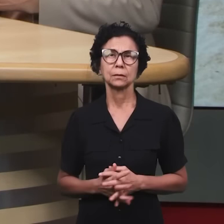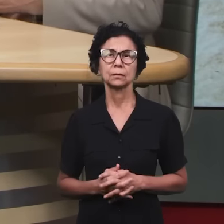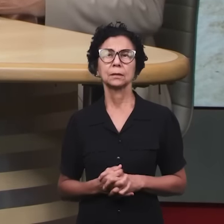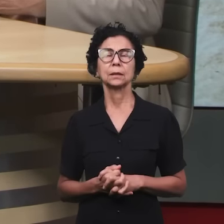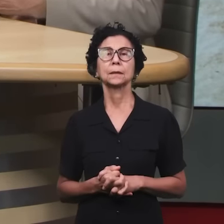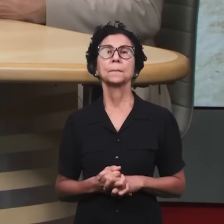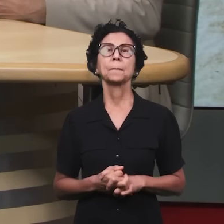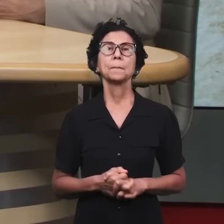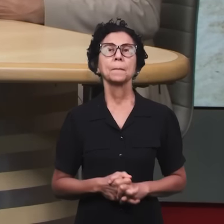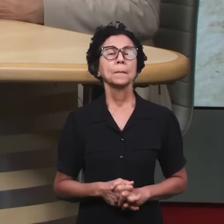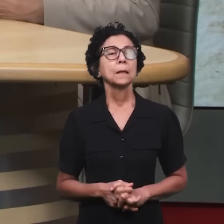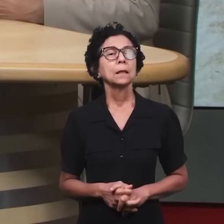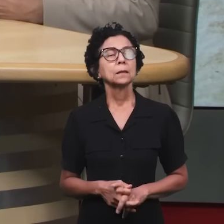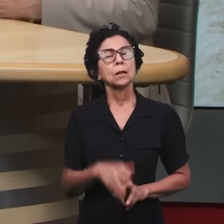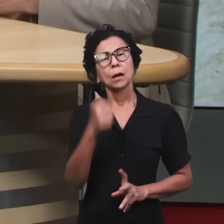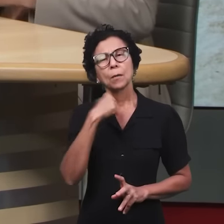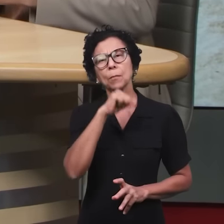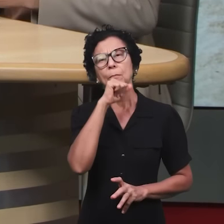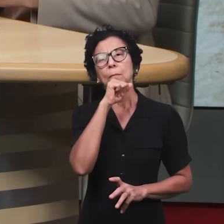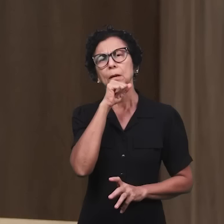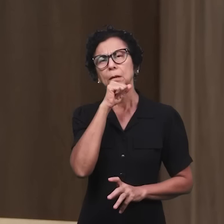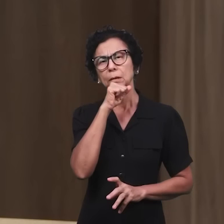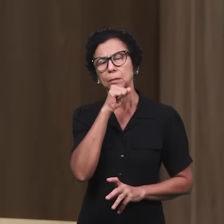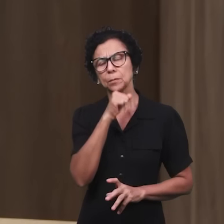Raquel chorando pelos seus filhos. Quantas